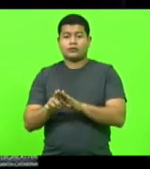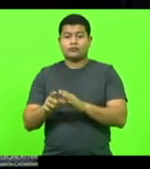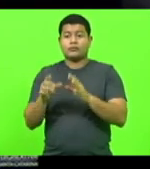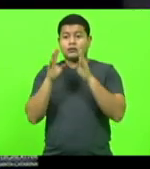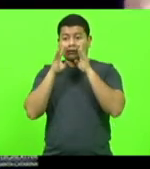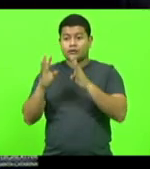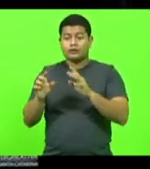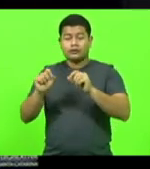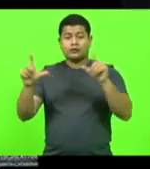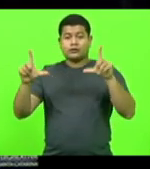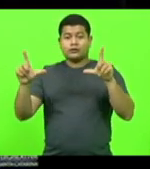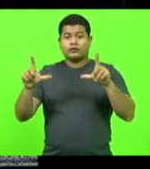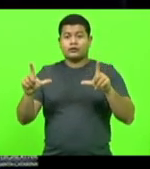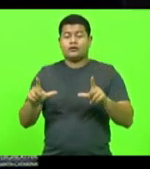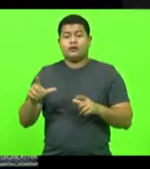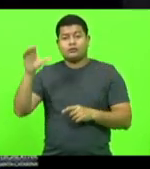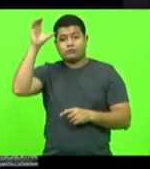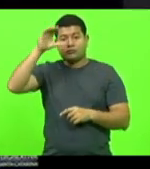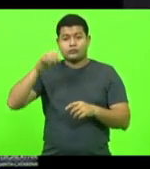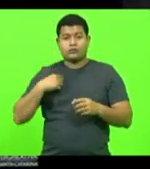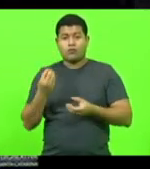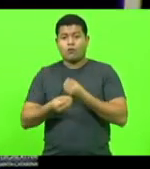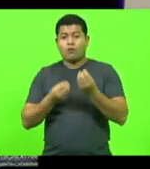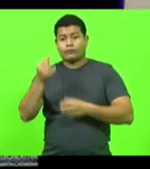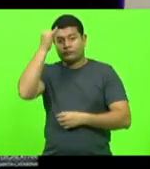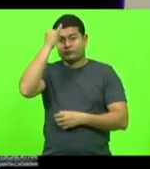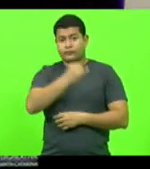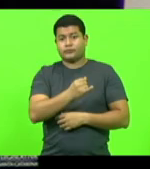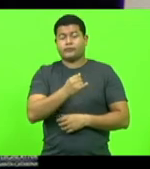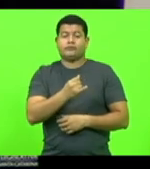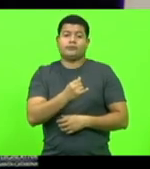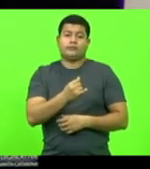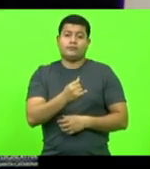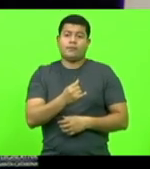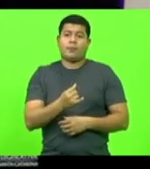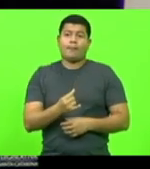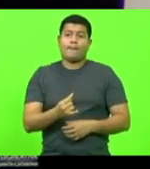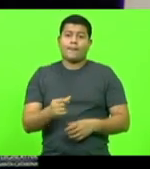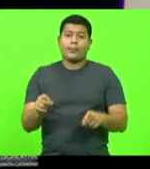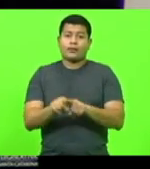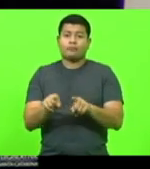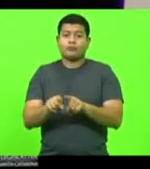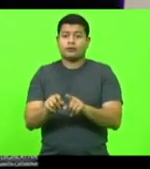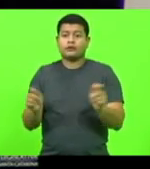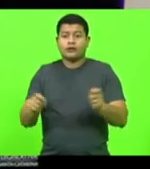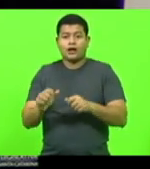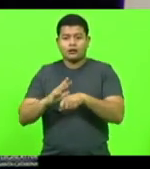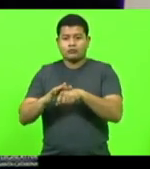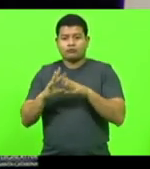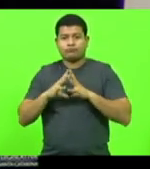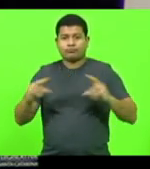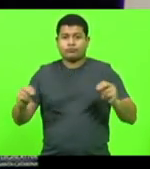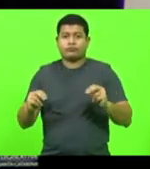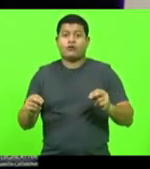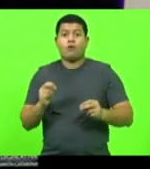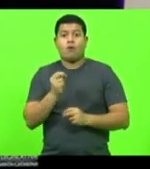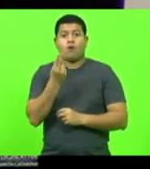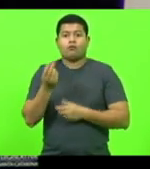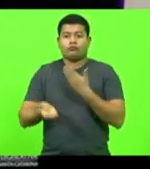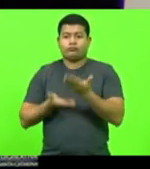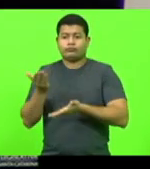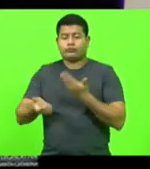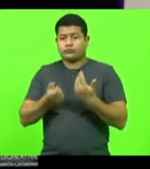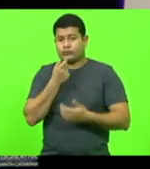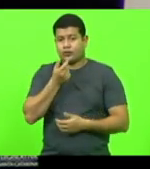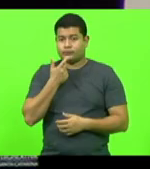doença, sobre formas de prevenção e de cura também da doença ou de tratamento. Obrigado e